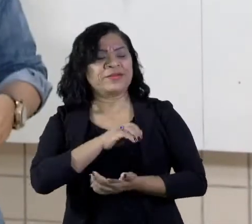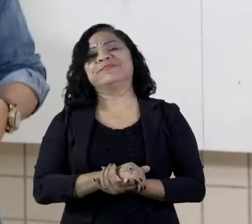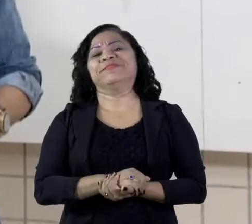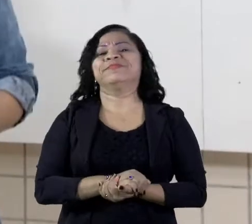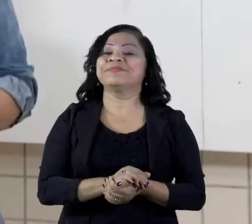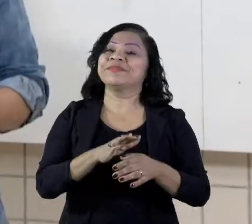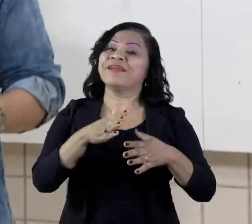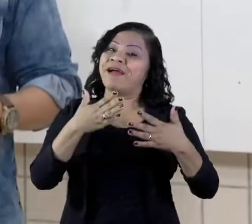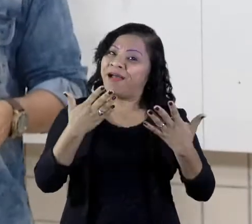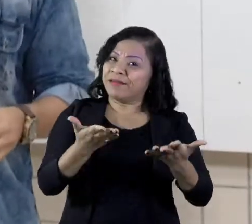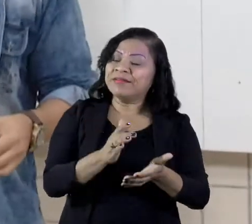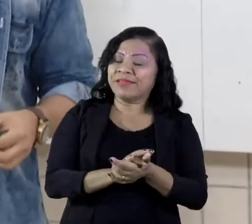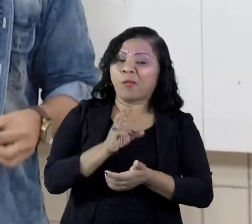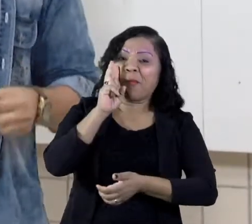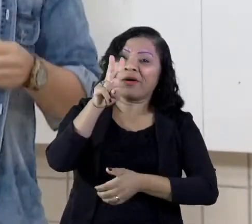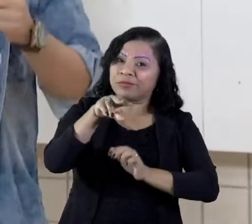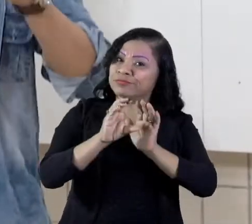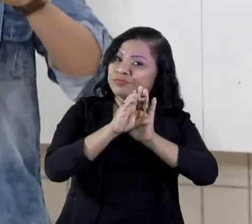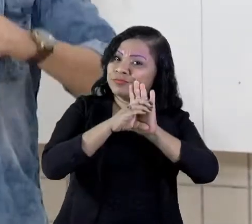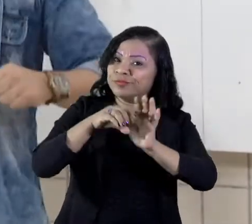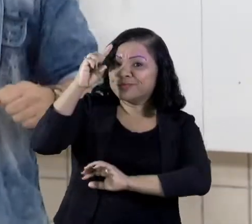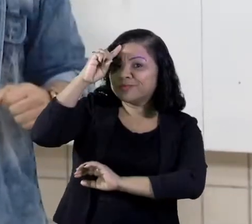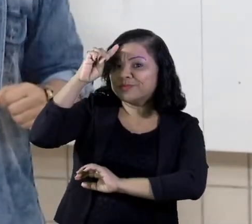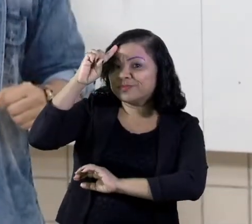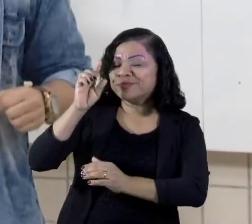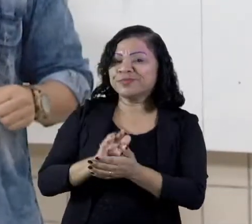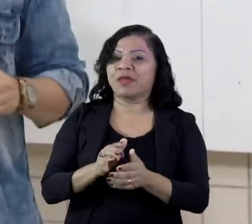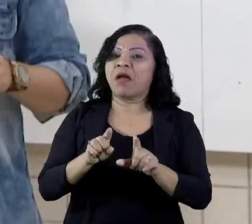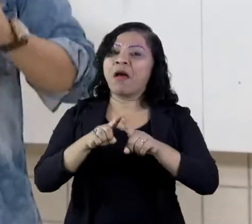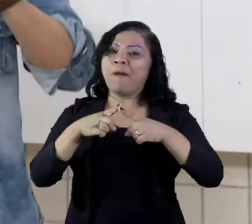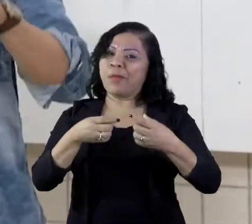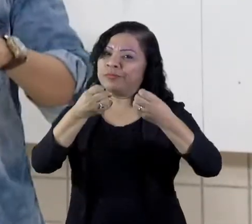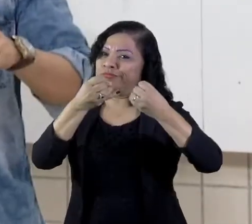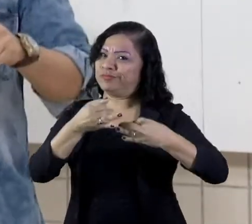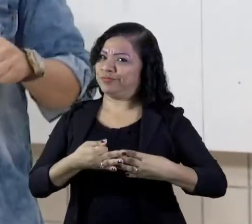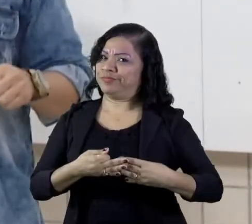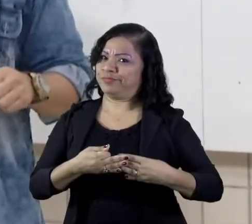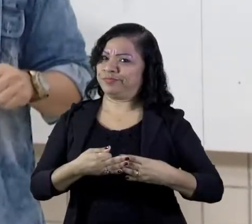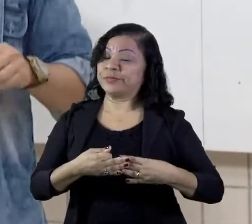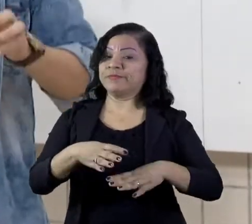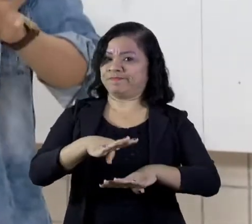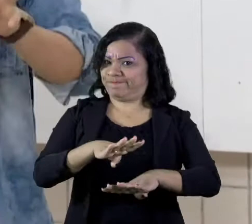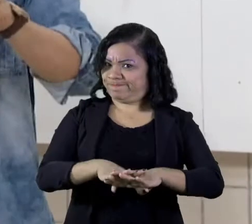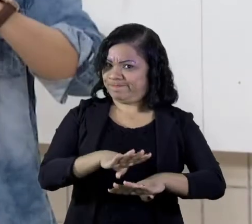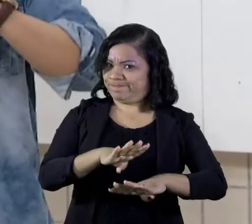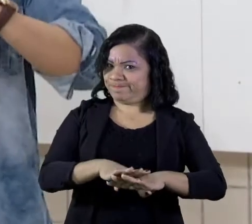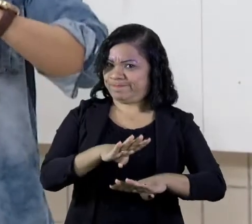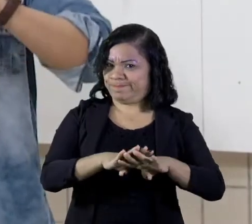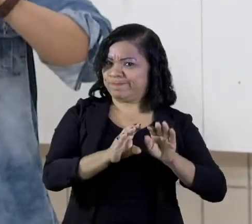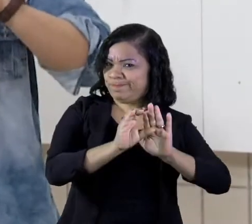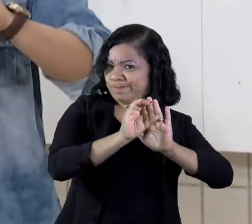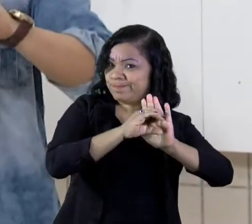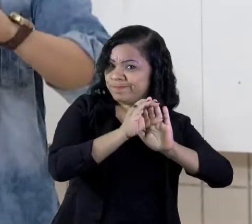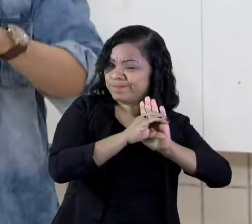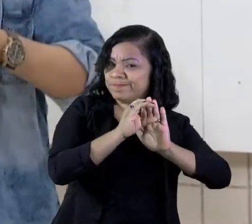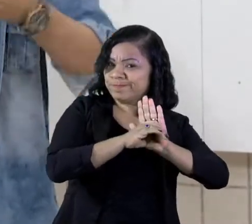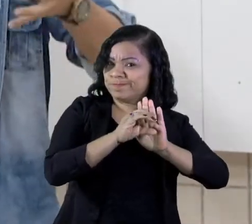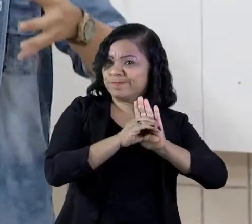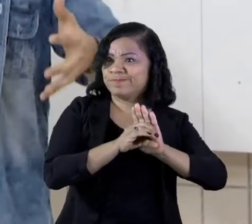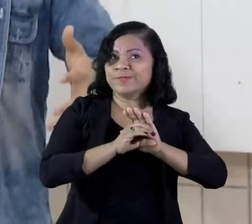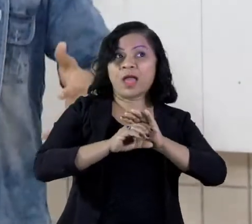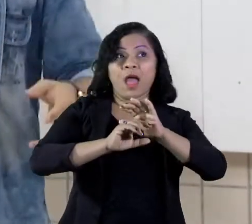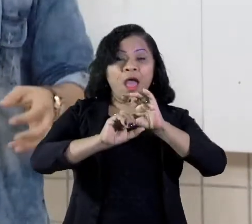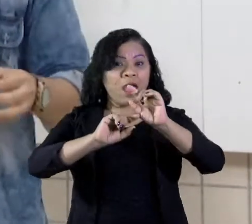ver esses conceitos no nosso dia a dia. Mas deixa eu falar um negocinho para vocês. Na matemática, esses conceitos, eles ganham uma